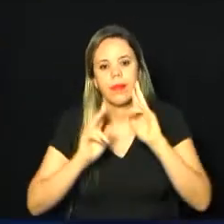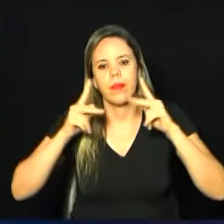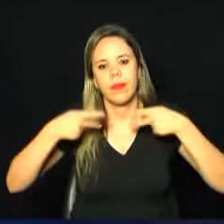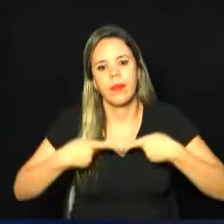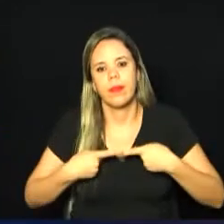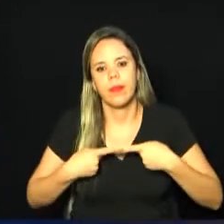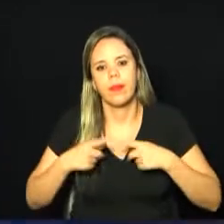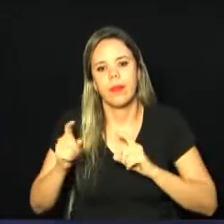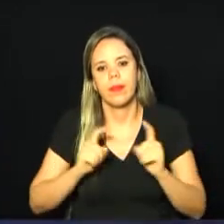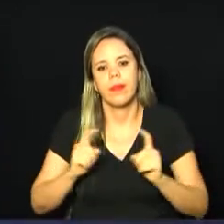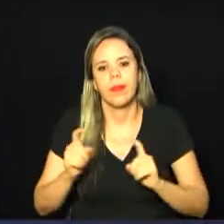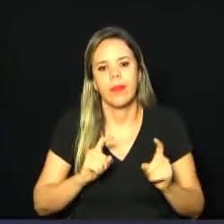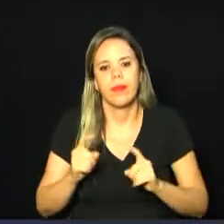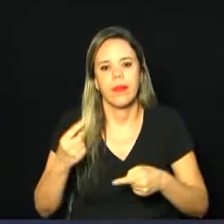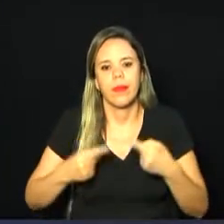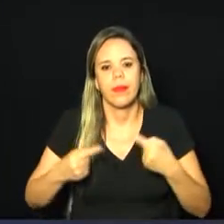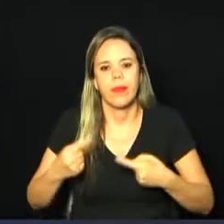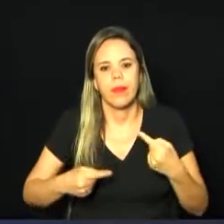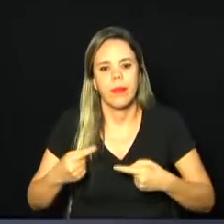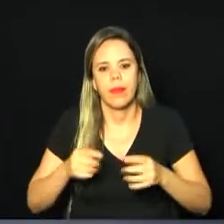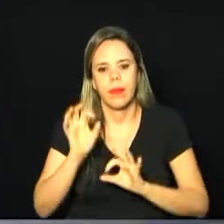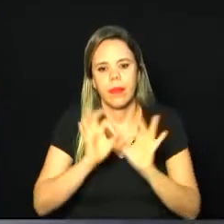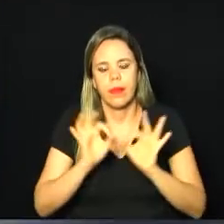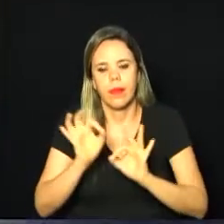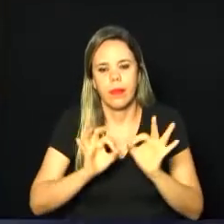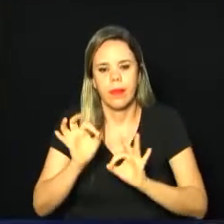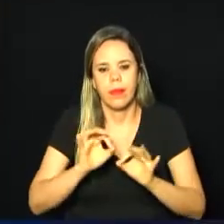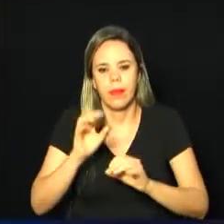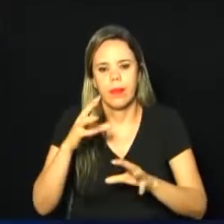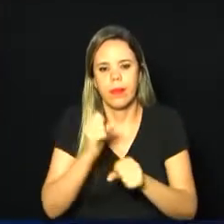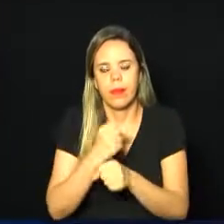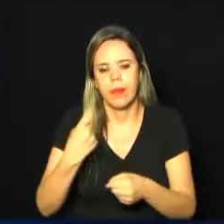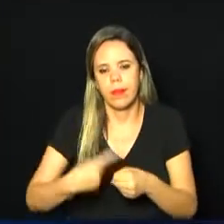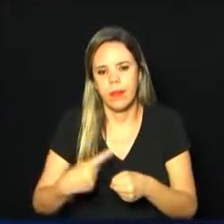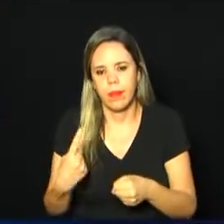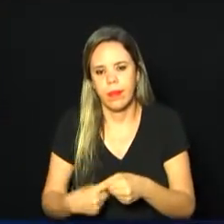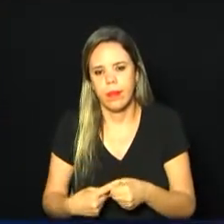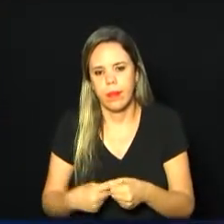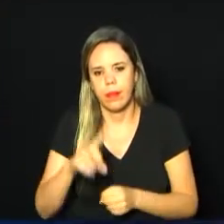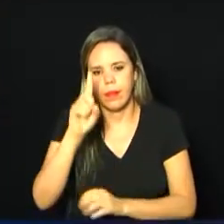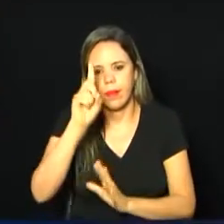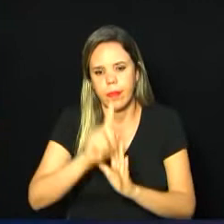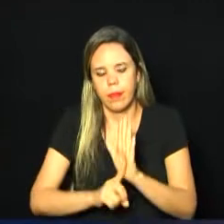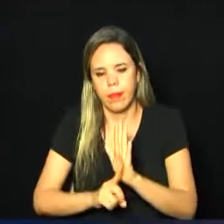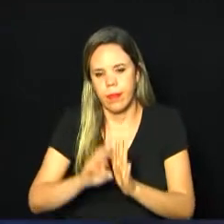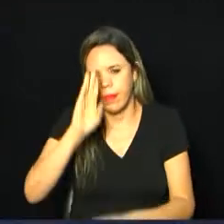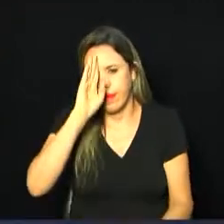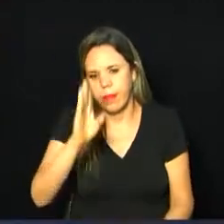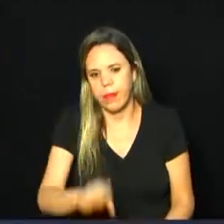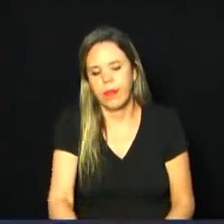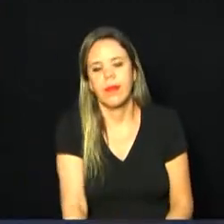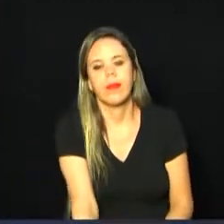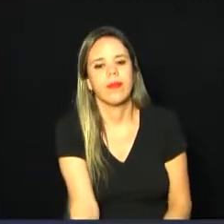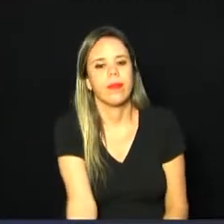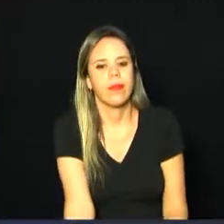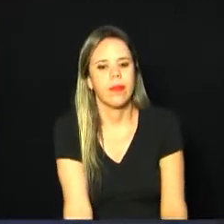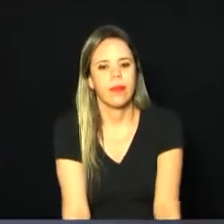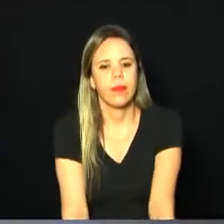humanos se reúne para discutir a elaboração do plano Municipal dos direitos fundamentais